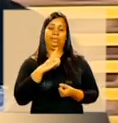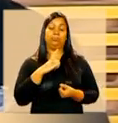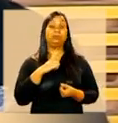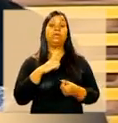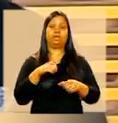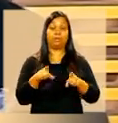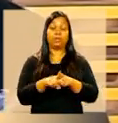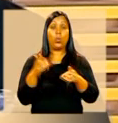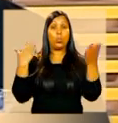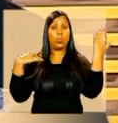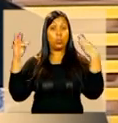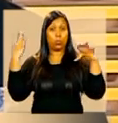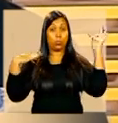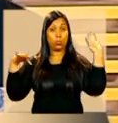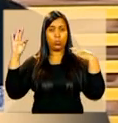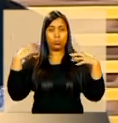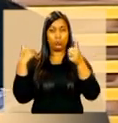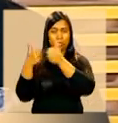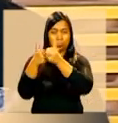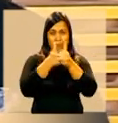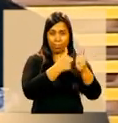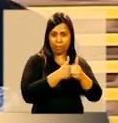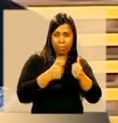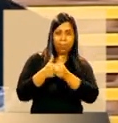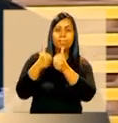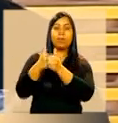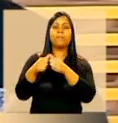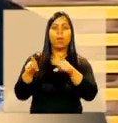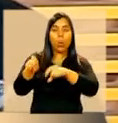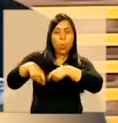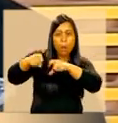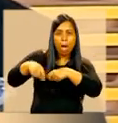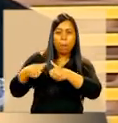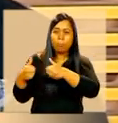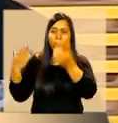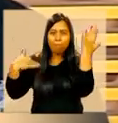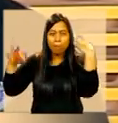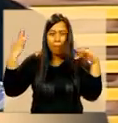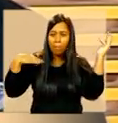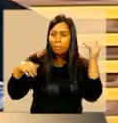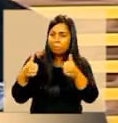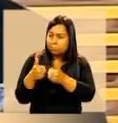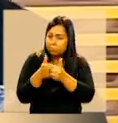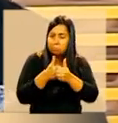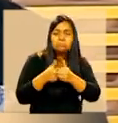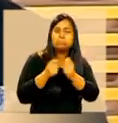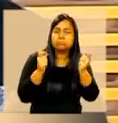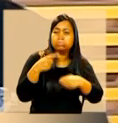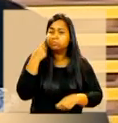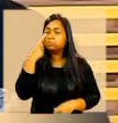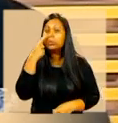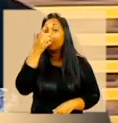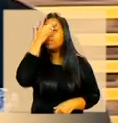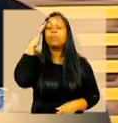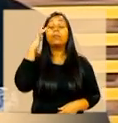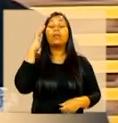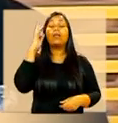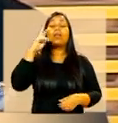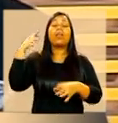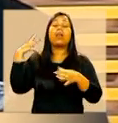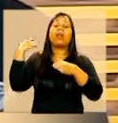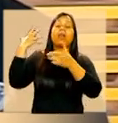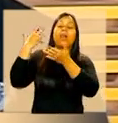turismo regional que é forte, o turismo rural tem crescido cada vez mais e as pessoas, ele traz muito um resgate de